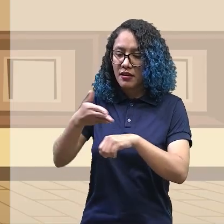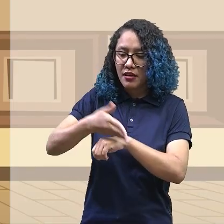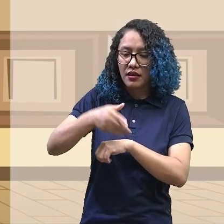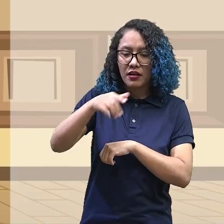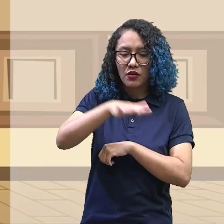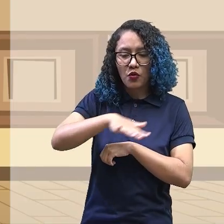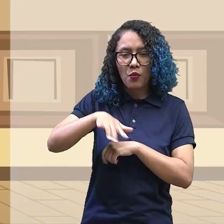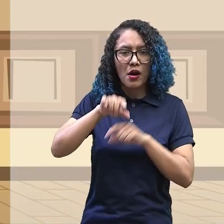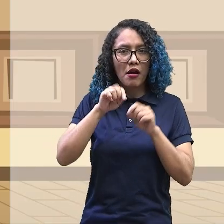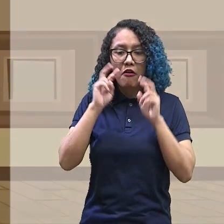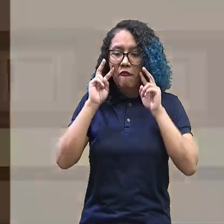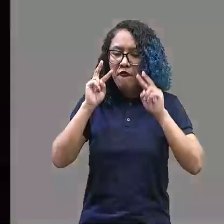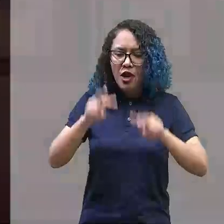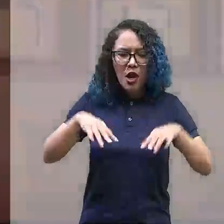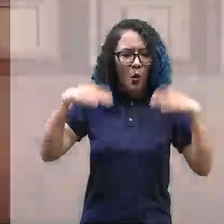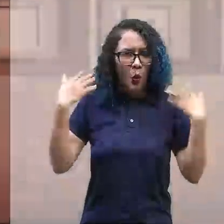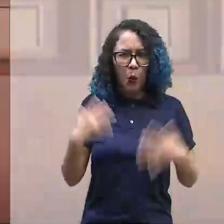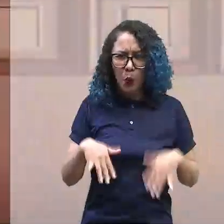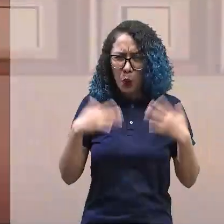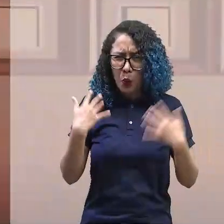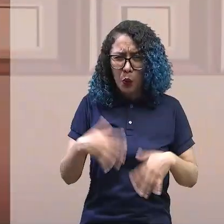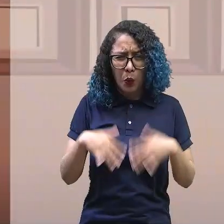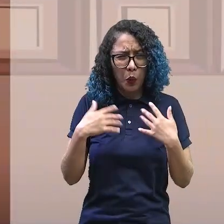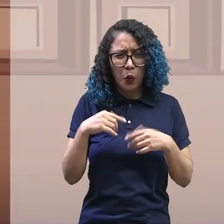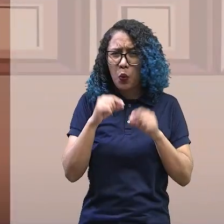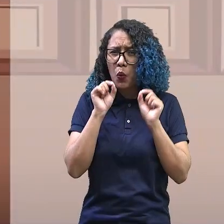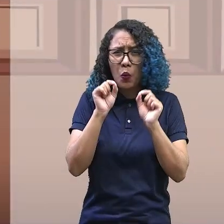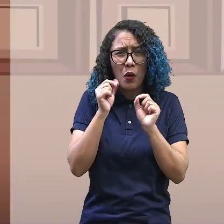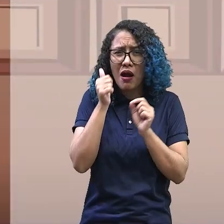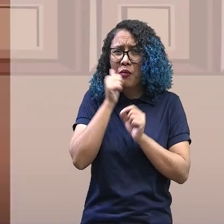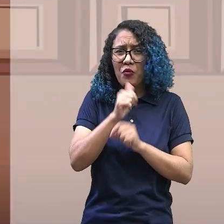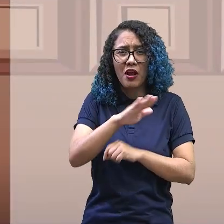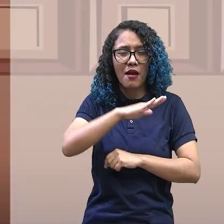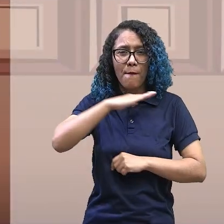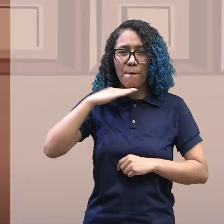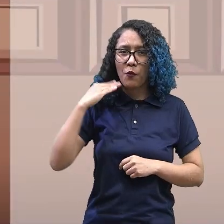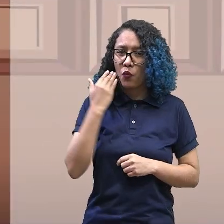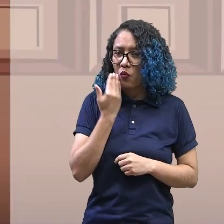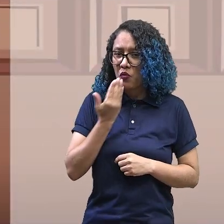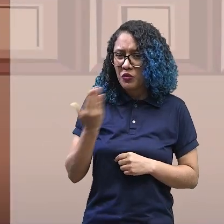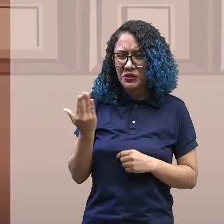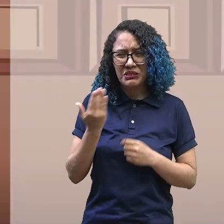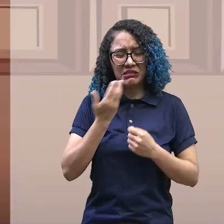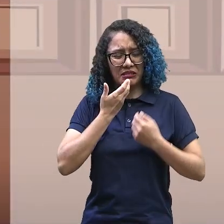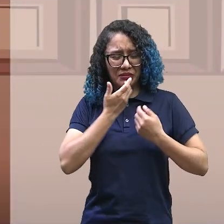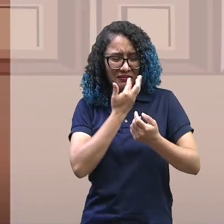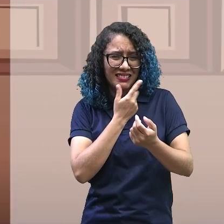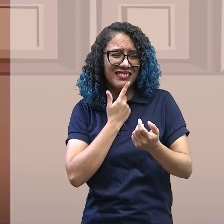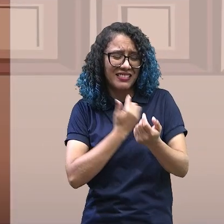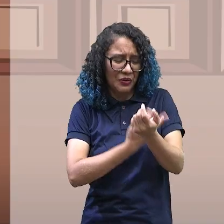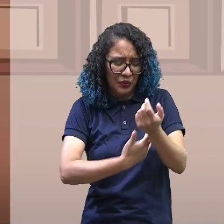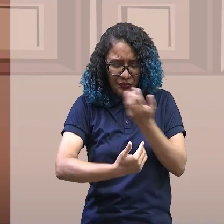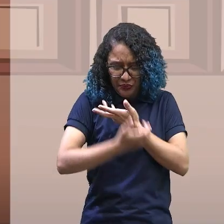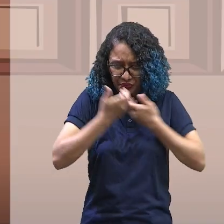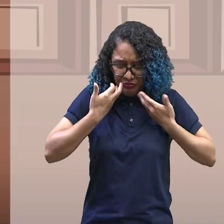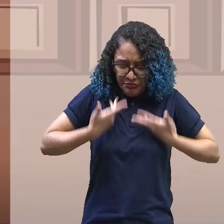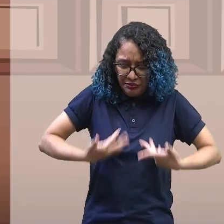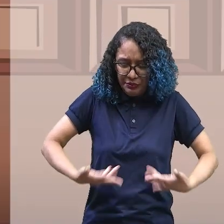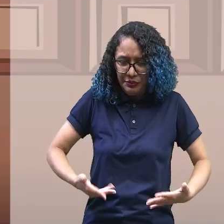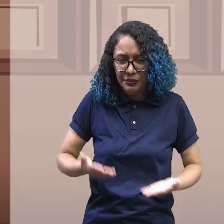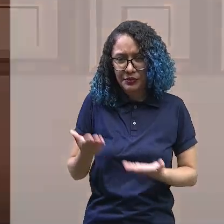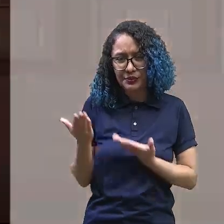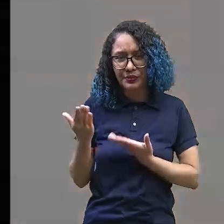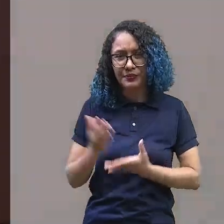onde depara-se com um cenário aterrorizante. Rita está morta, ensanguentada sobre um canapé.